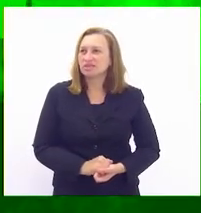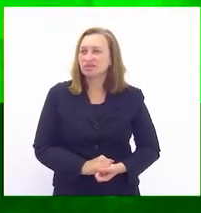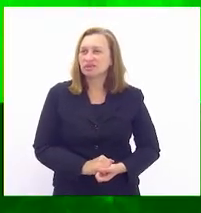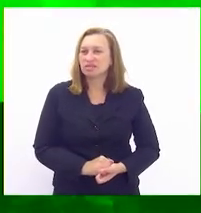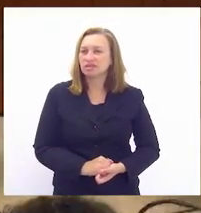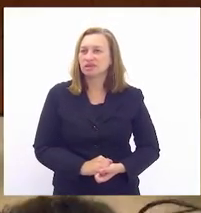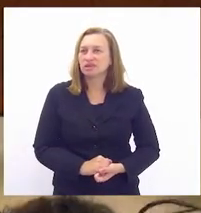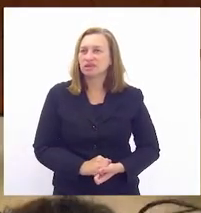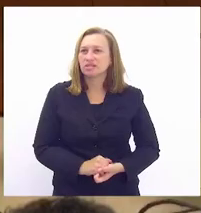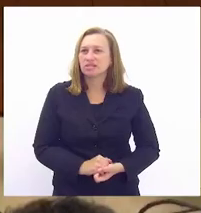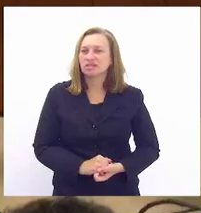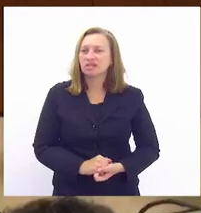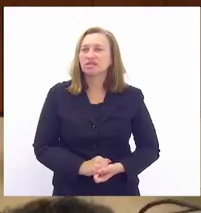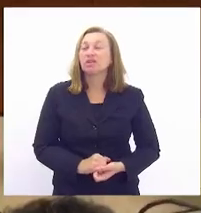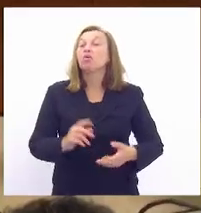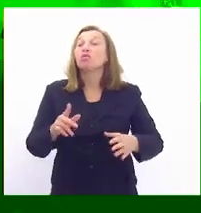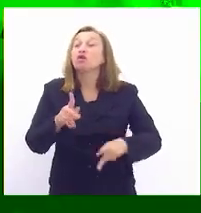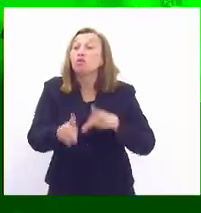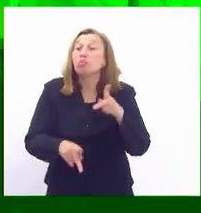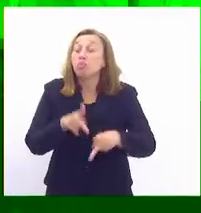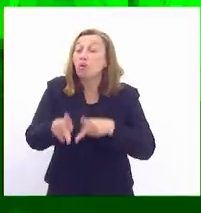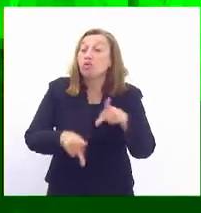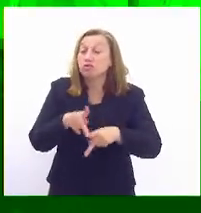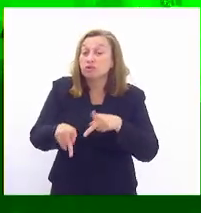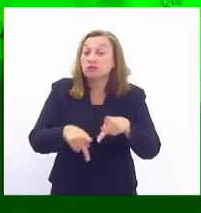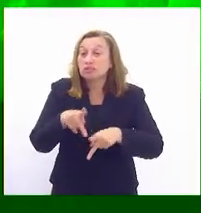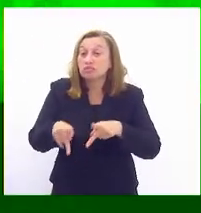E o que a população